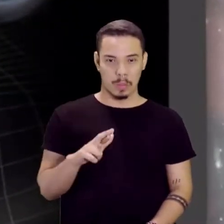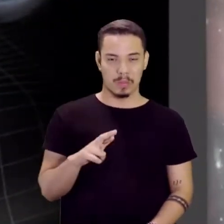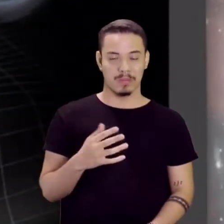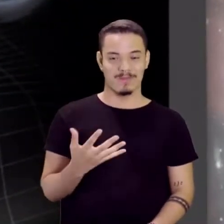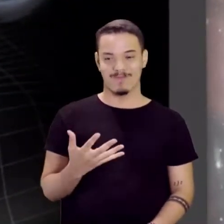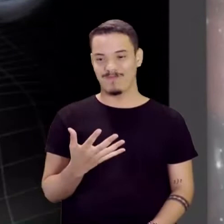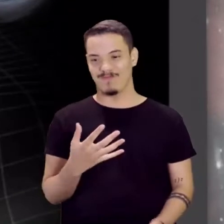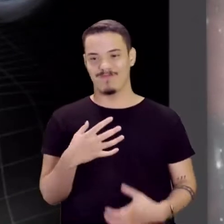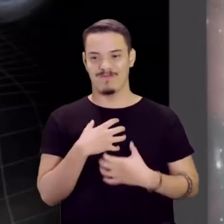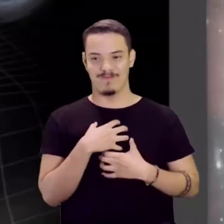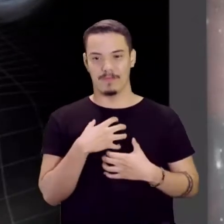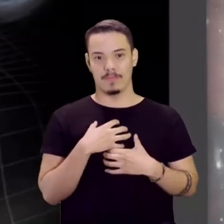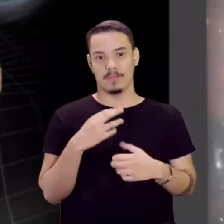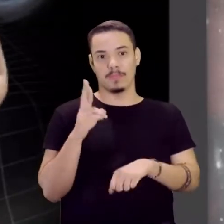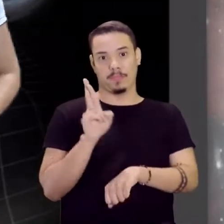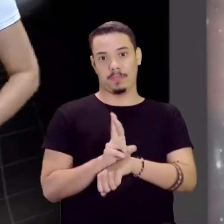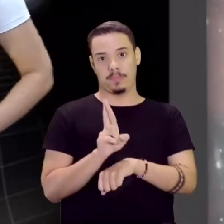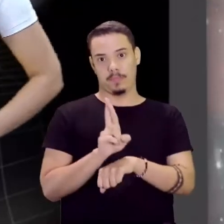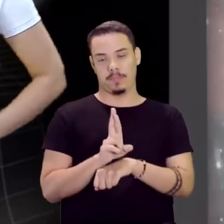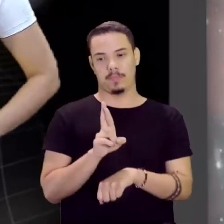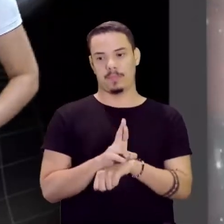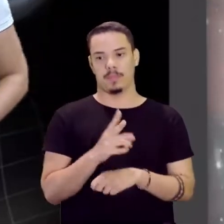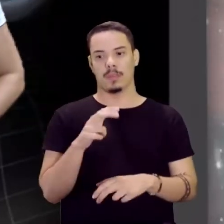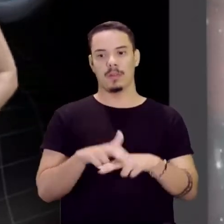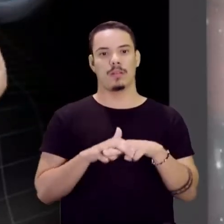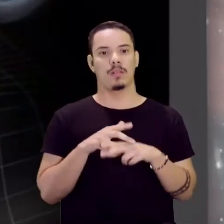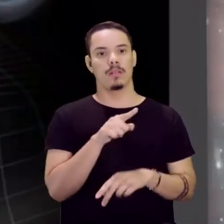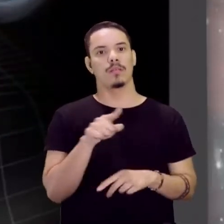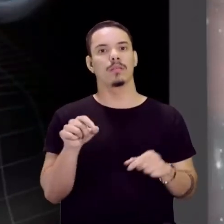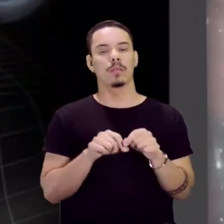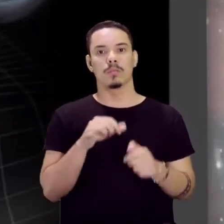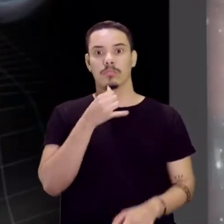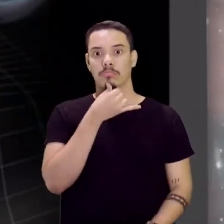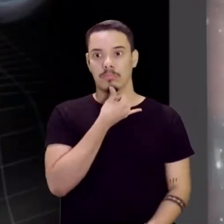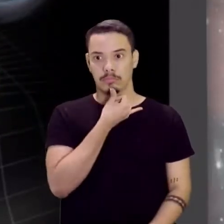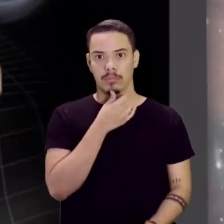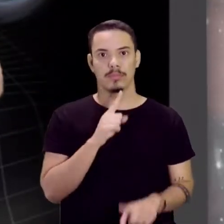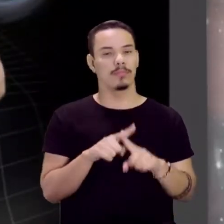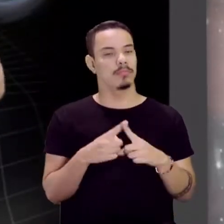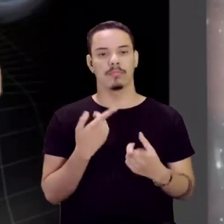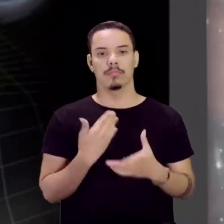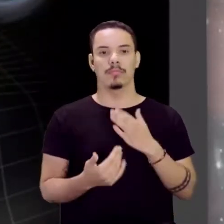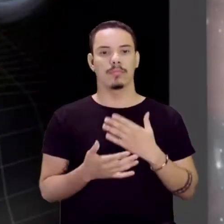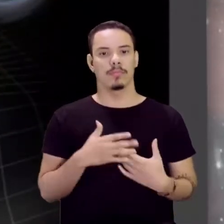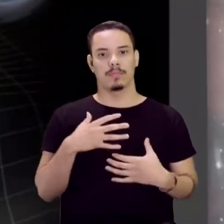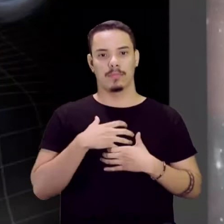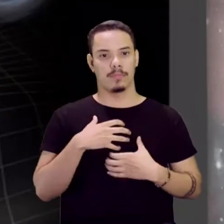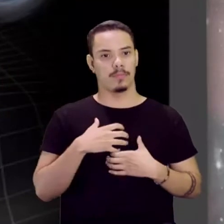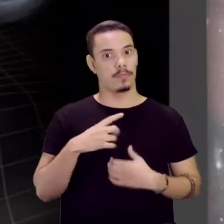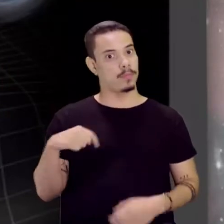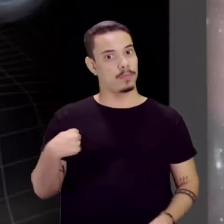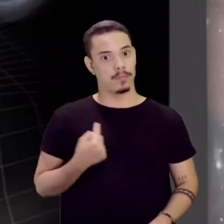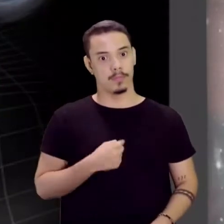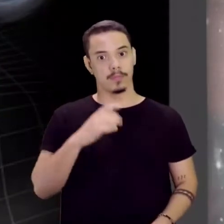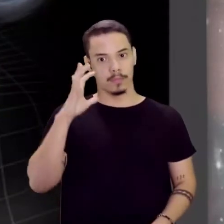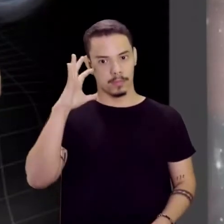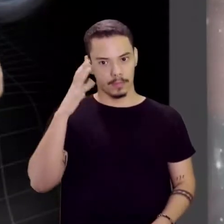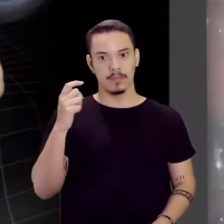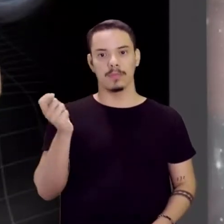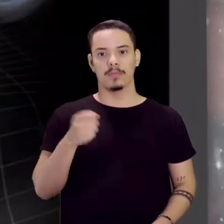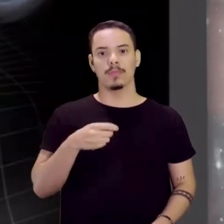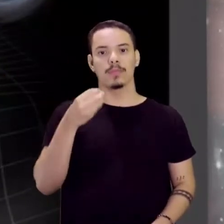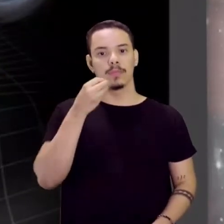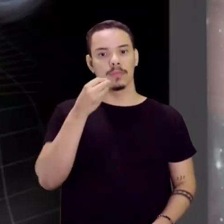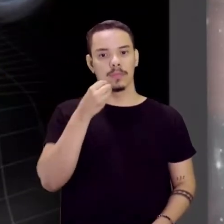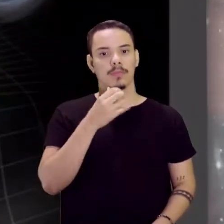Deise, porque a nossa aula é para a recuperação, então quem ficou deve estar triste. Mas, de qualquer maneira, fazer o quê? Se ficou, tem uma chance.